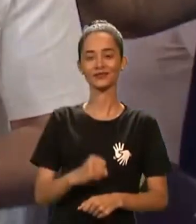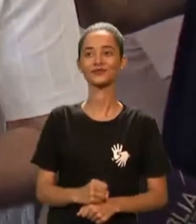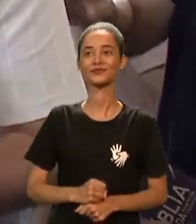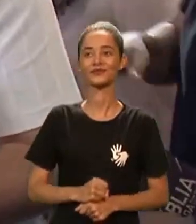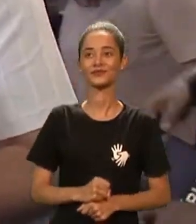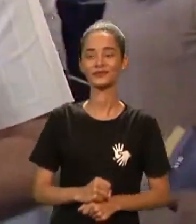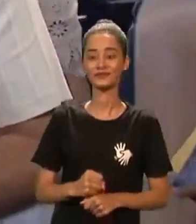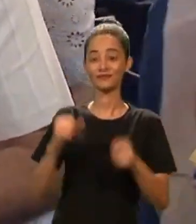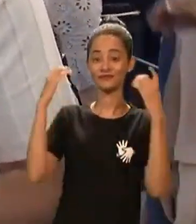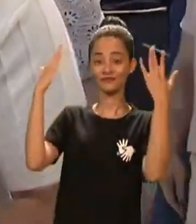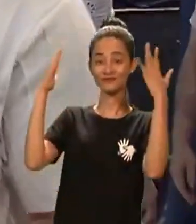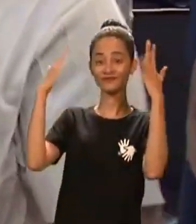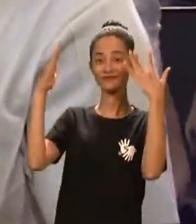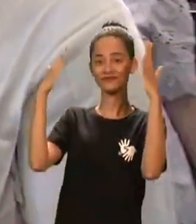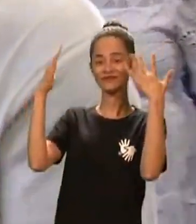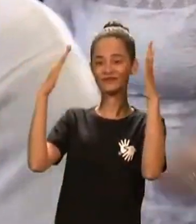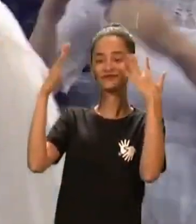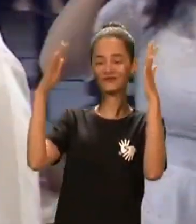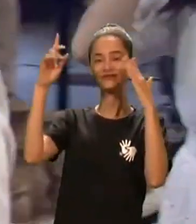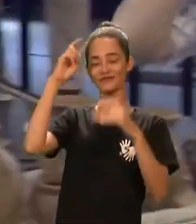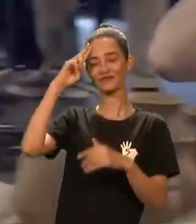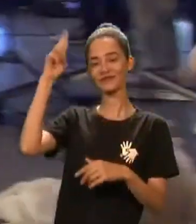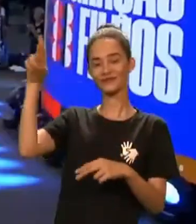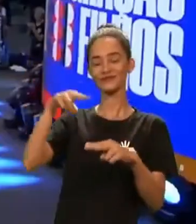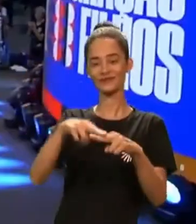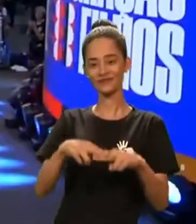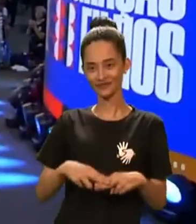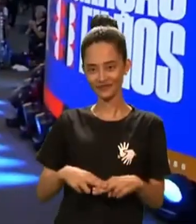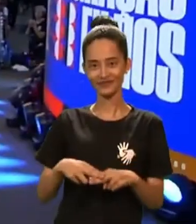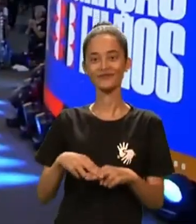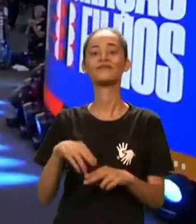Senhor por essa família linda.